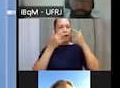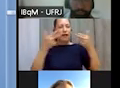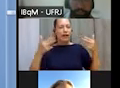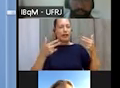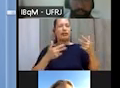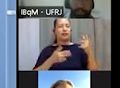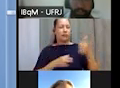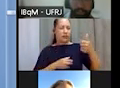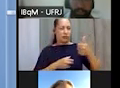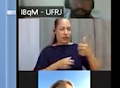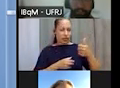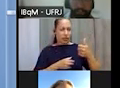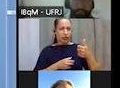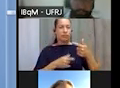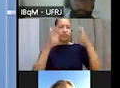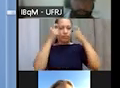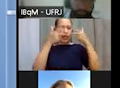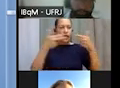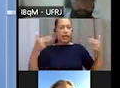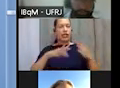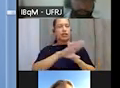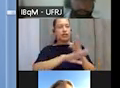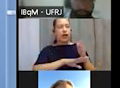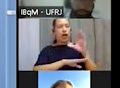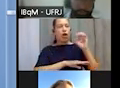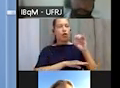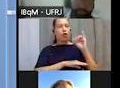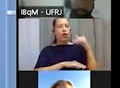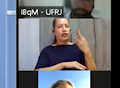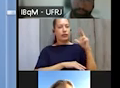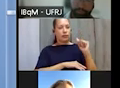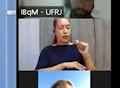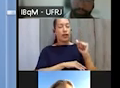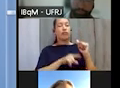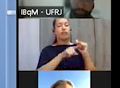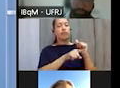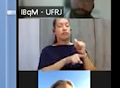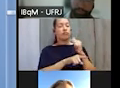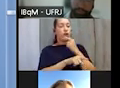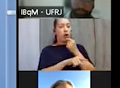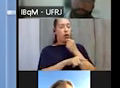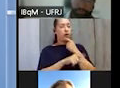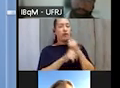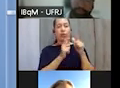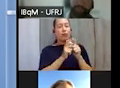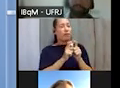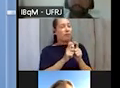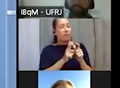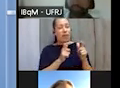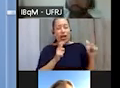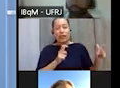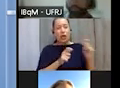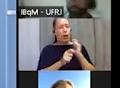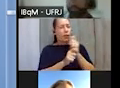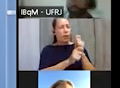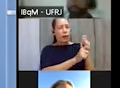Brasil, você vai a Coimbra, vai na Europa como um todo, José Bonifácio foi o maior mineralogista do século XIX.